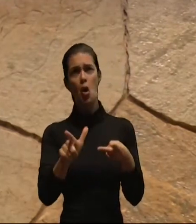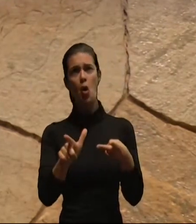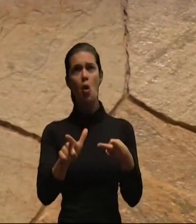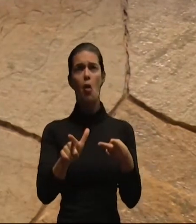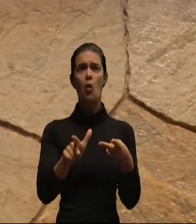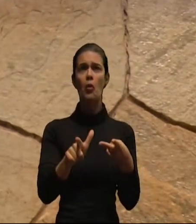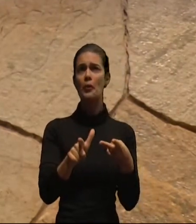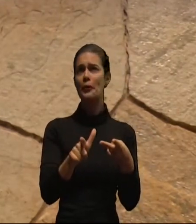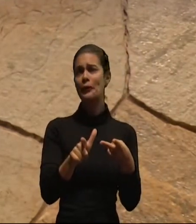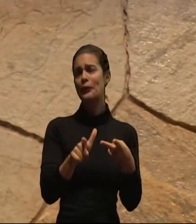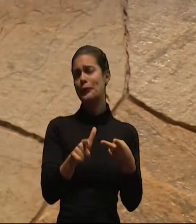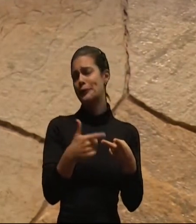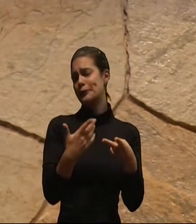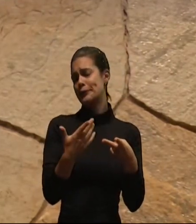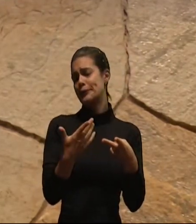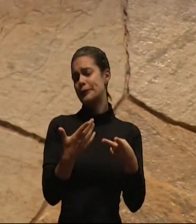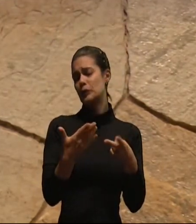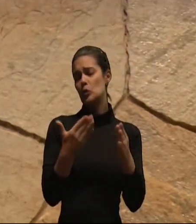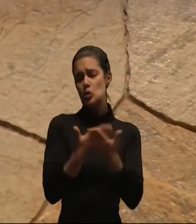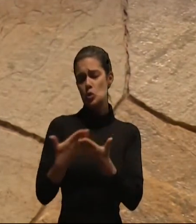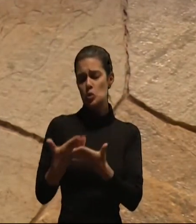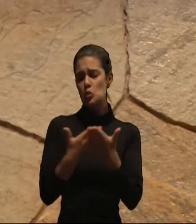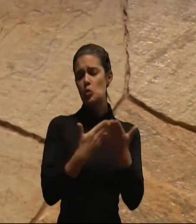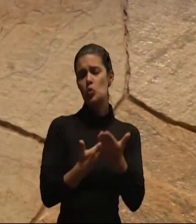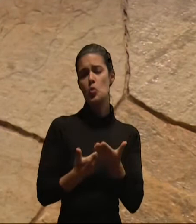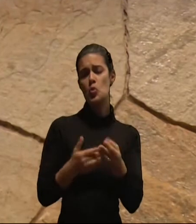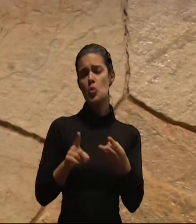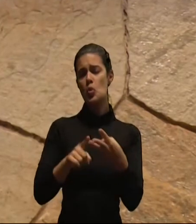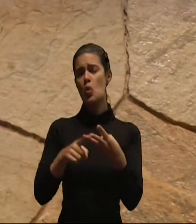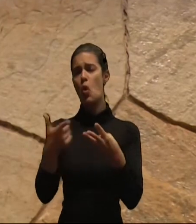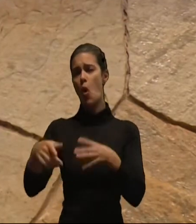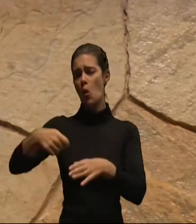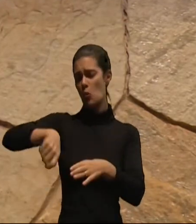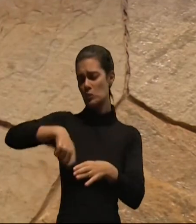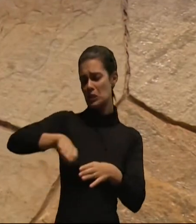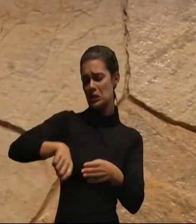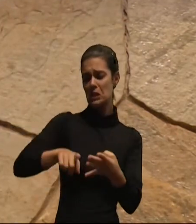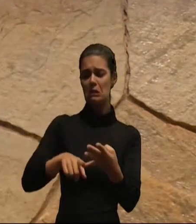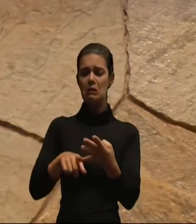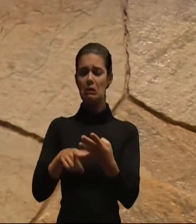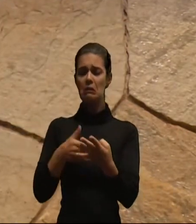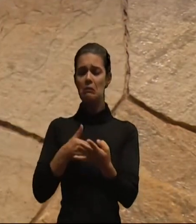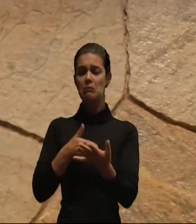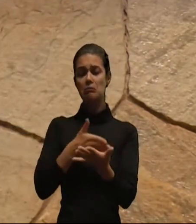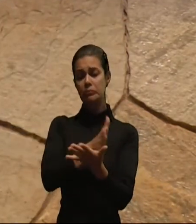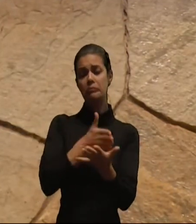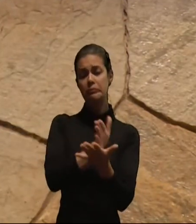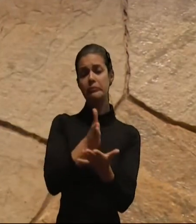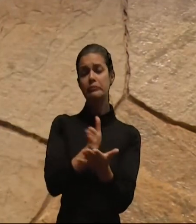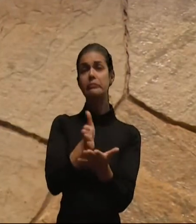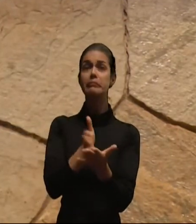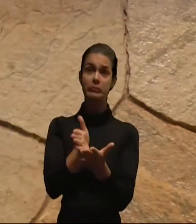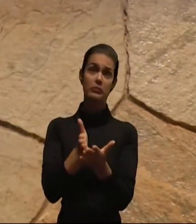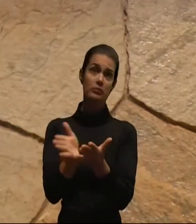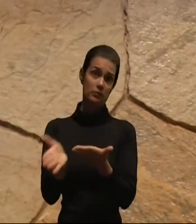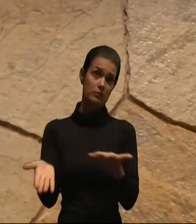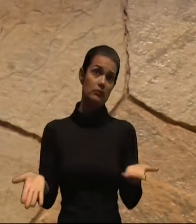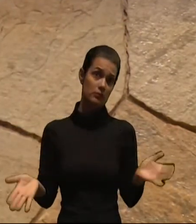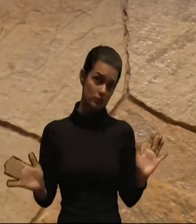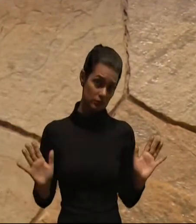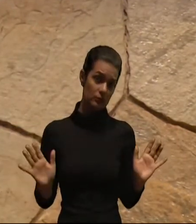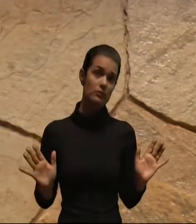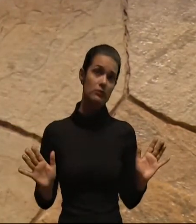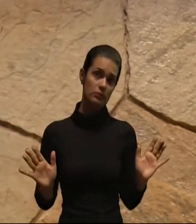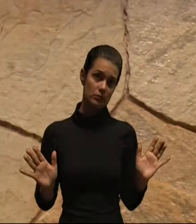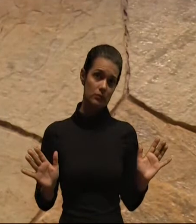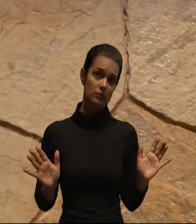de alguma atividade recreativa, alguém está na cozinha, uma outra pessoa está fazendo alguma outra atividade, alguns estão inclusive trabalhando